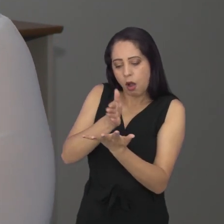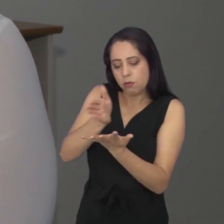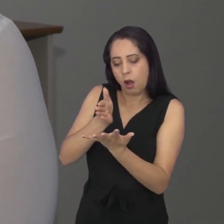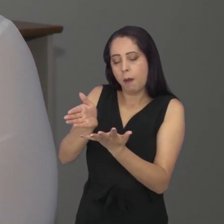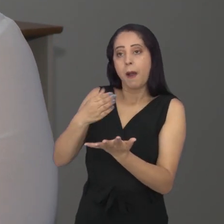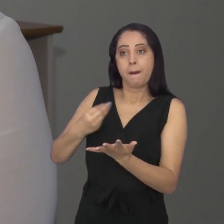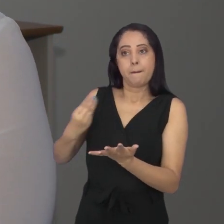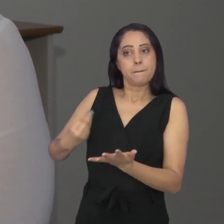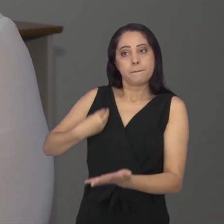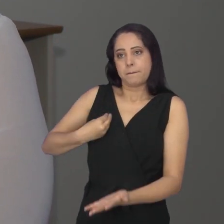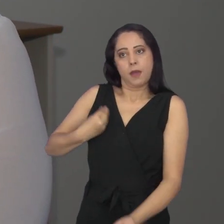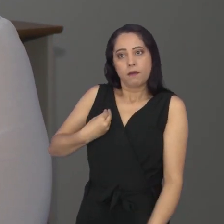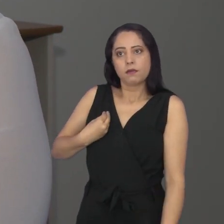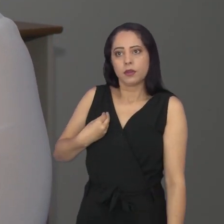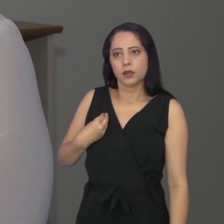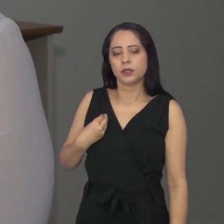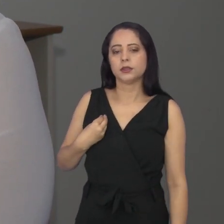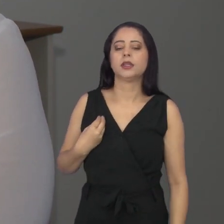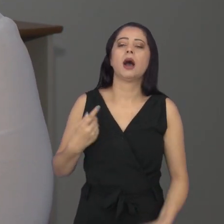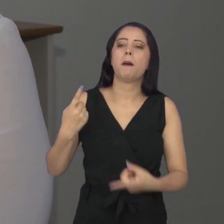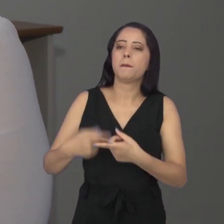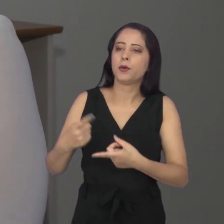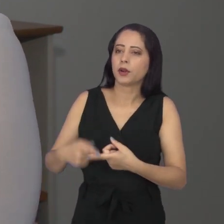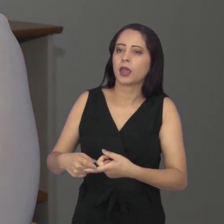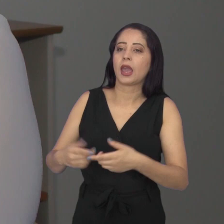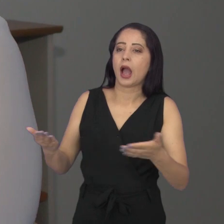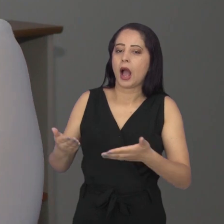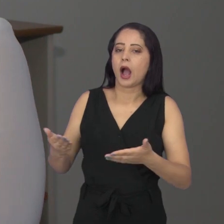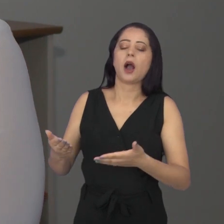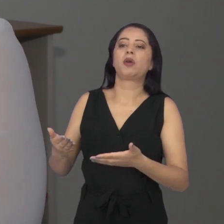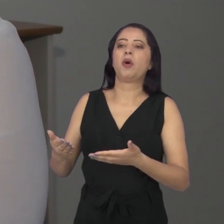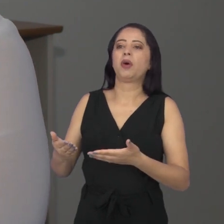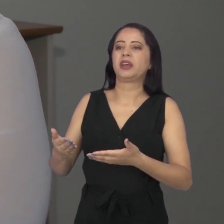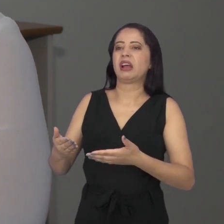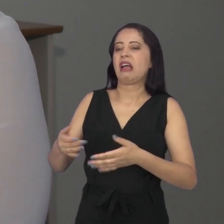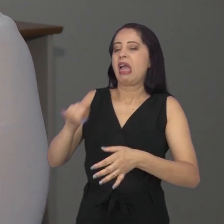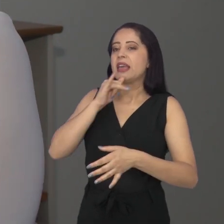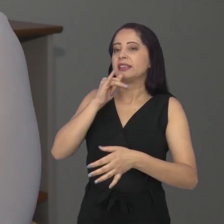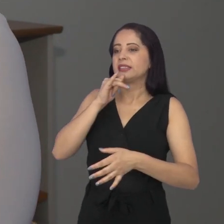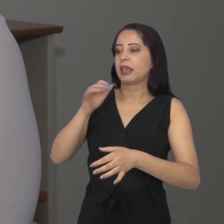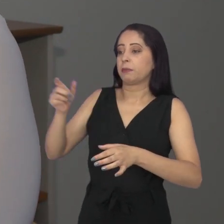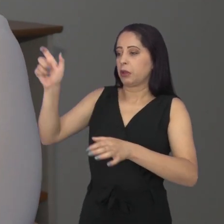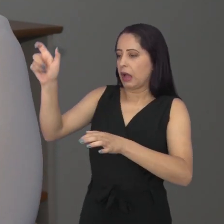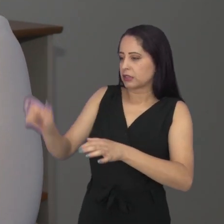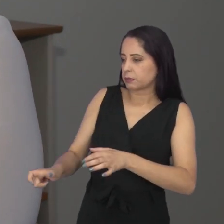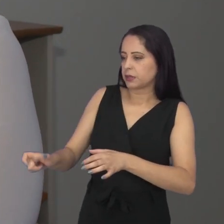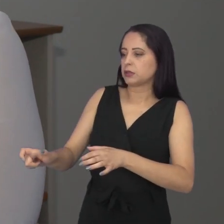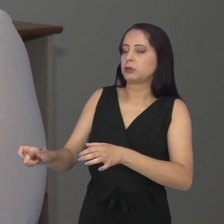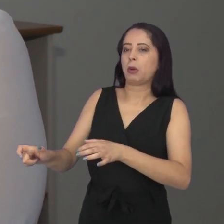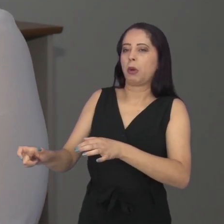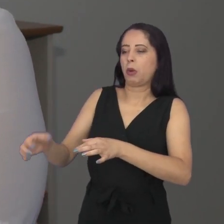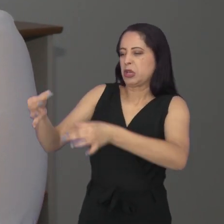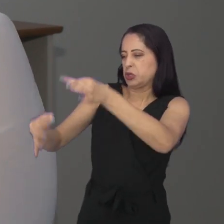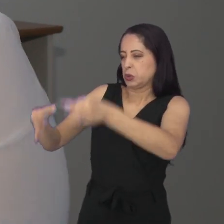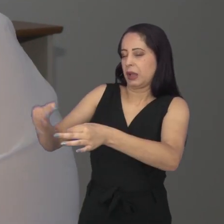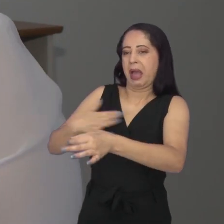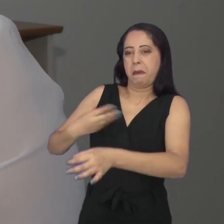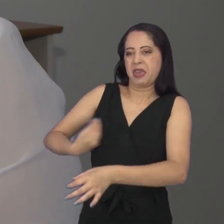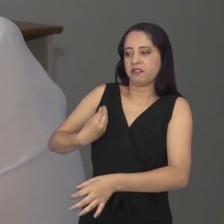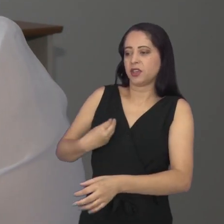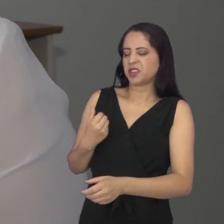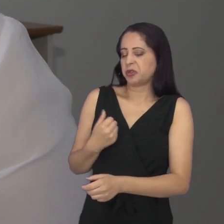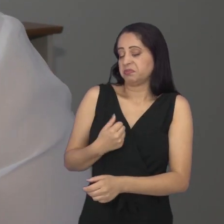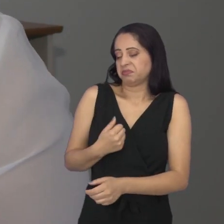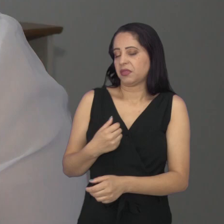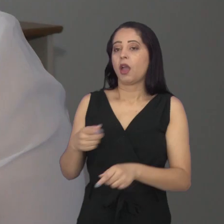transformação, porque tenho aprendido a lidar mais com julgamentos, sobre a minha autoimagem, realmente o